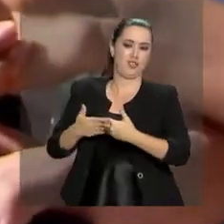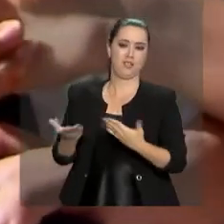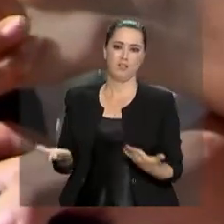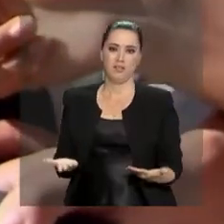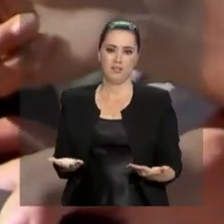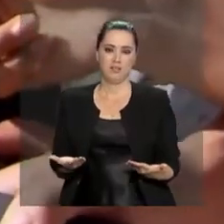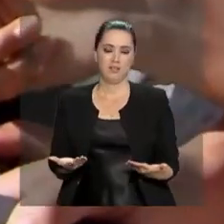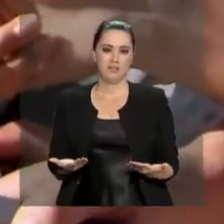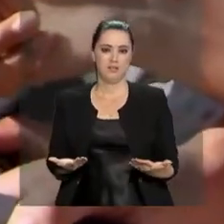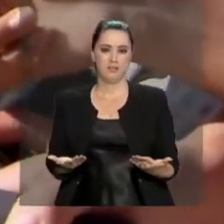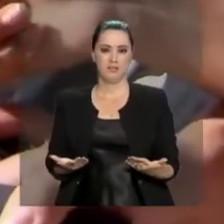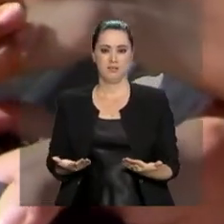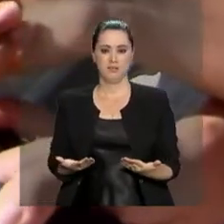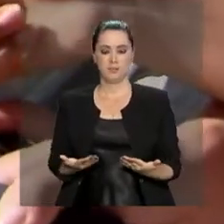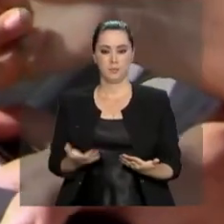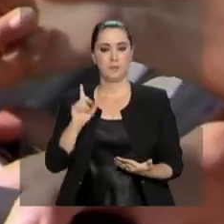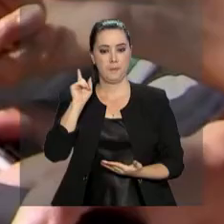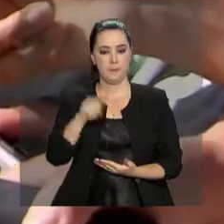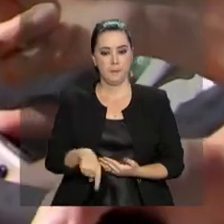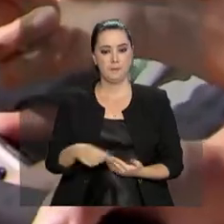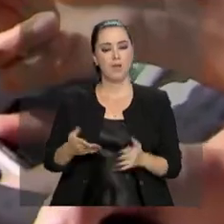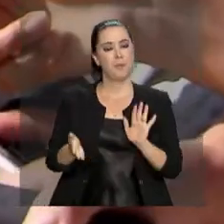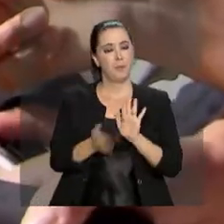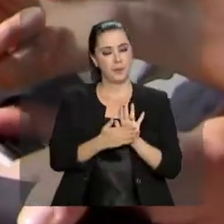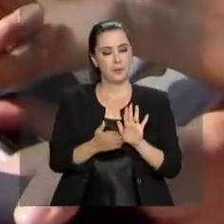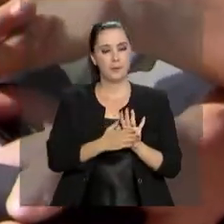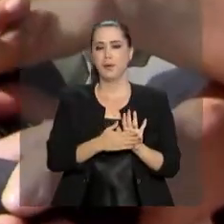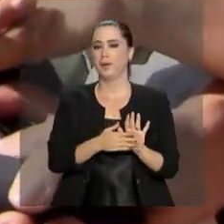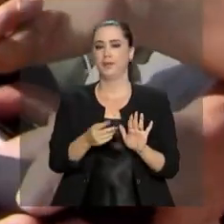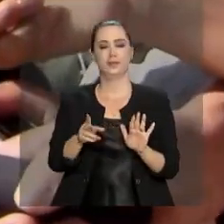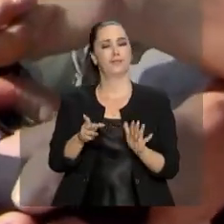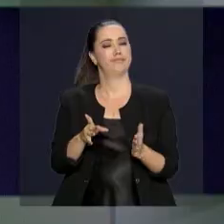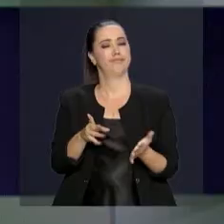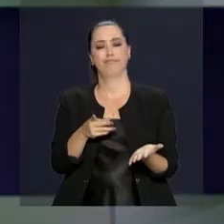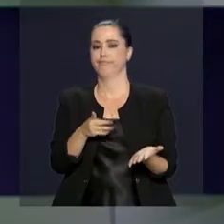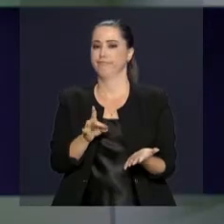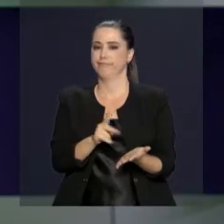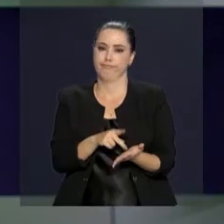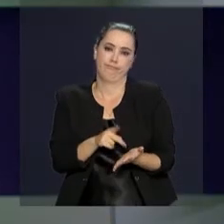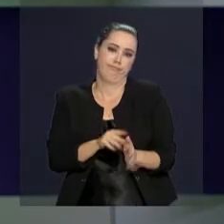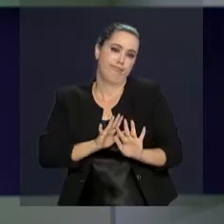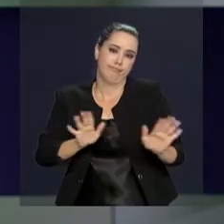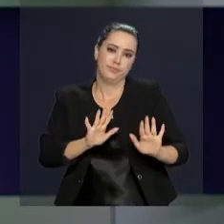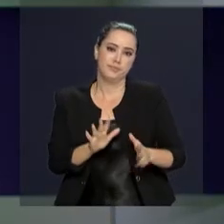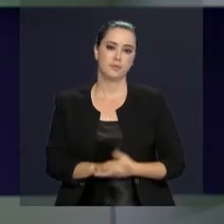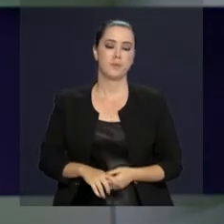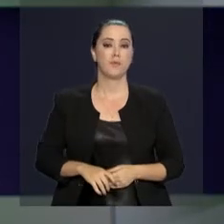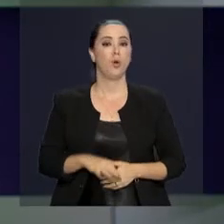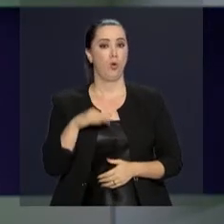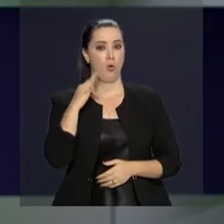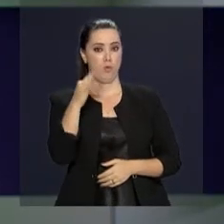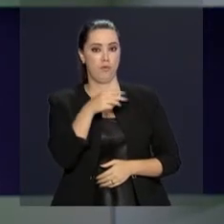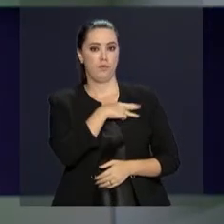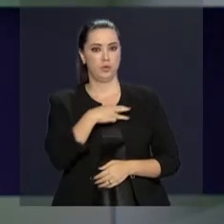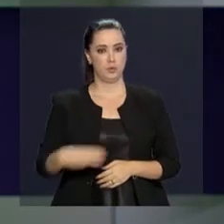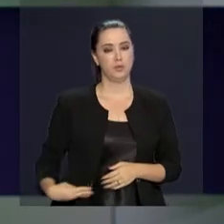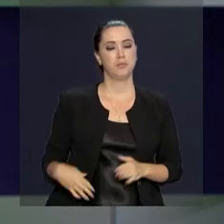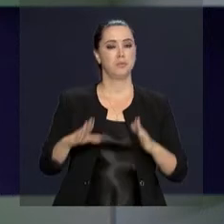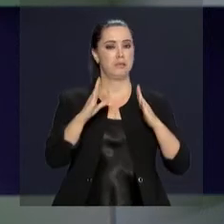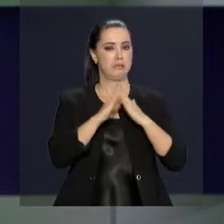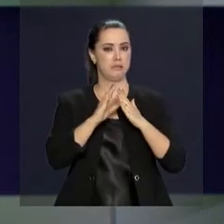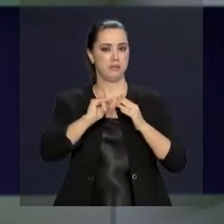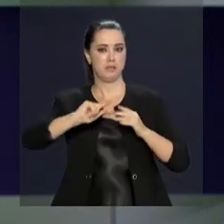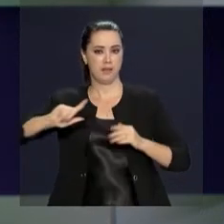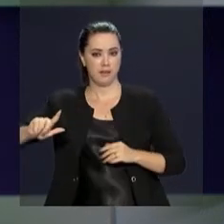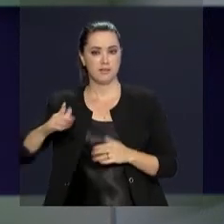é uma é uma proposta que não é realizável o futuro ministro da casa civil ônix